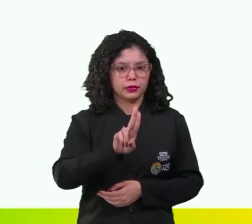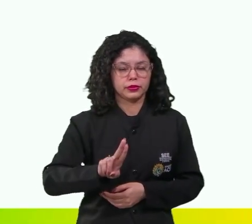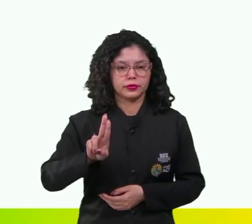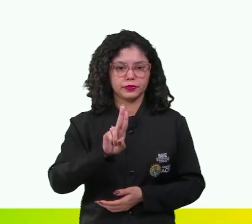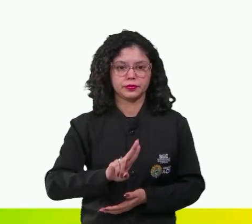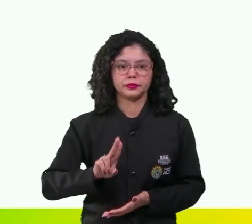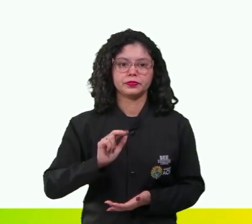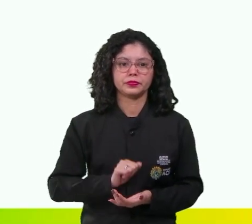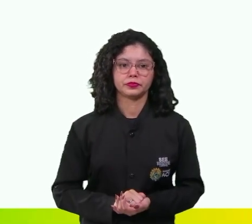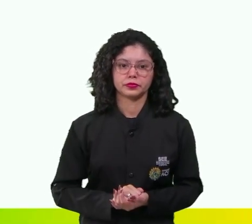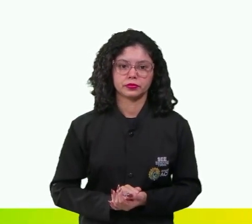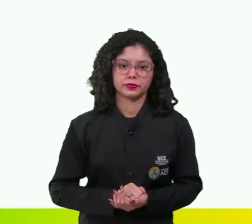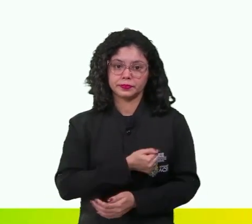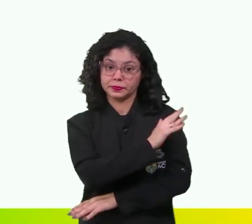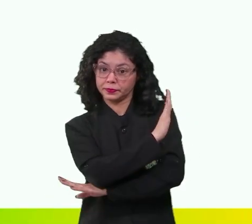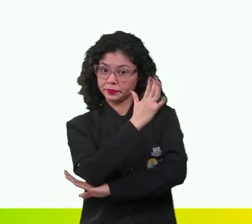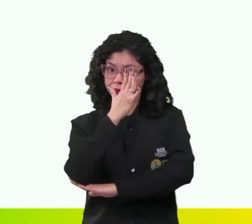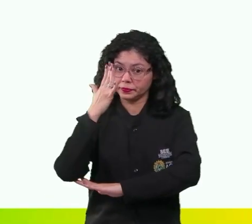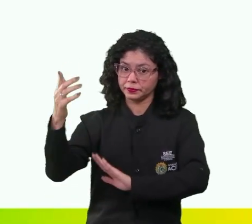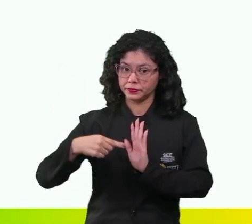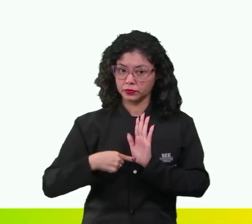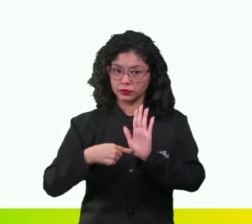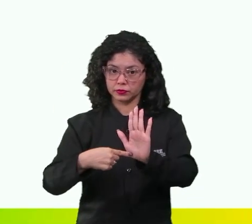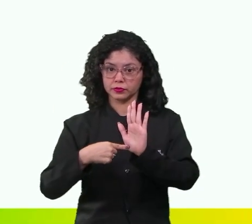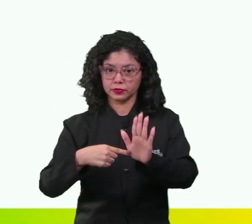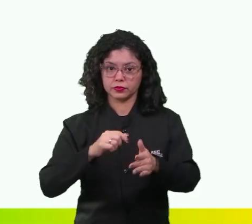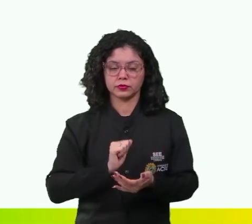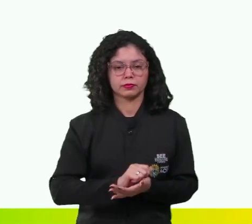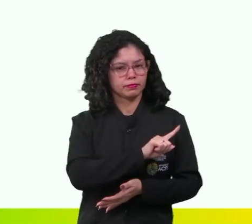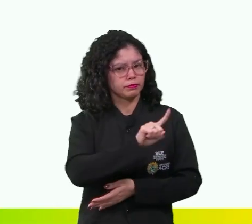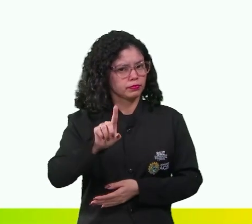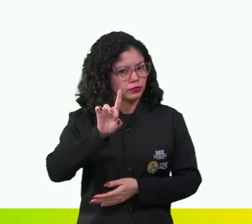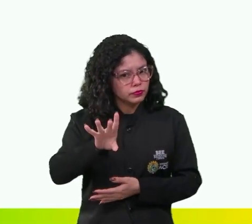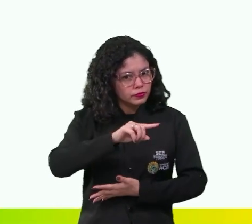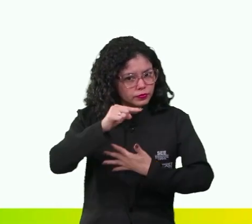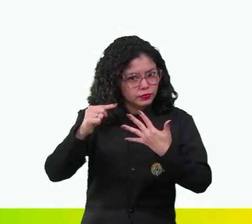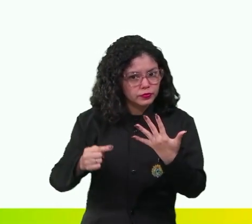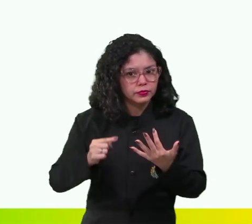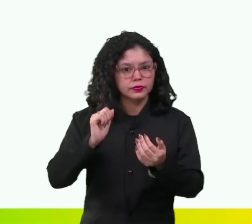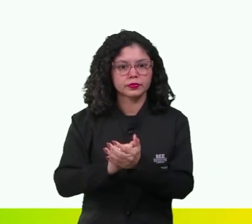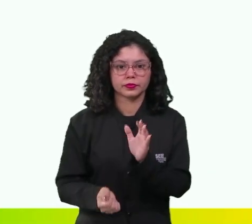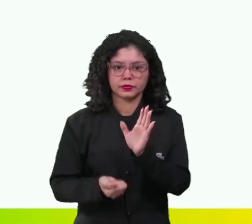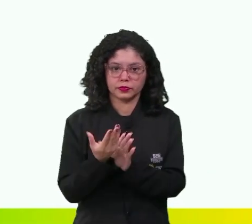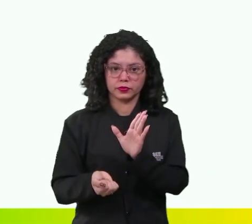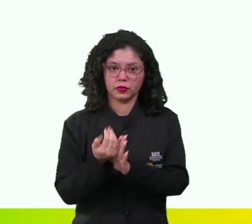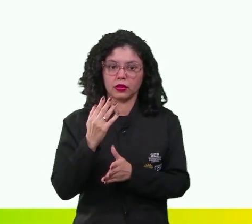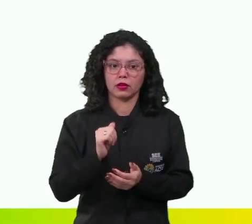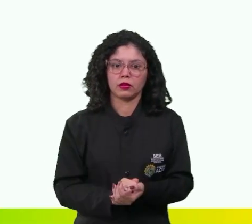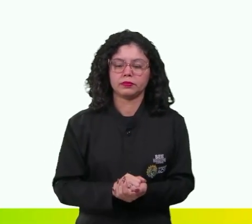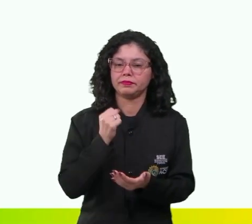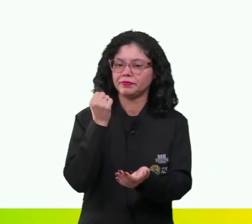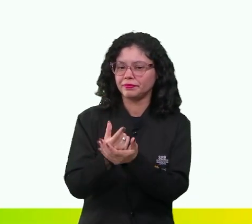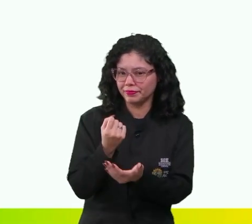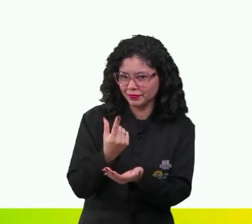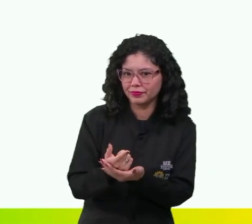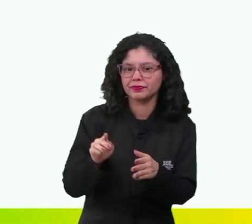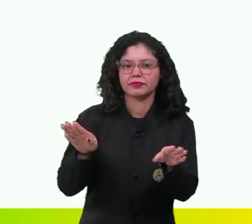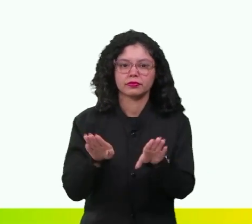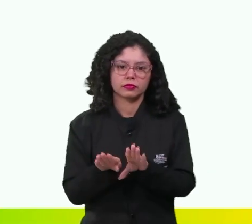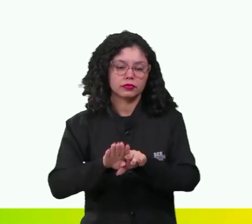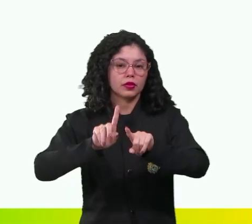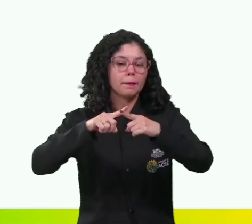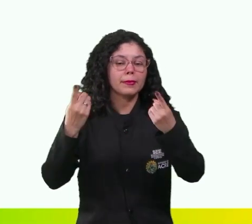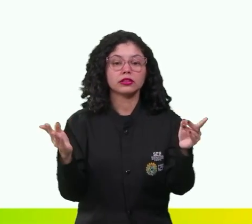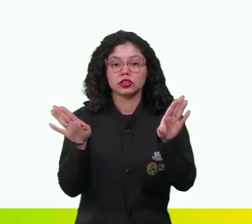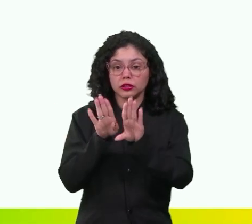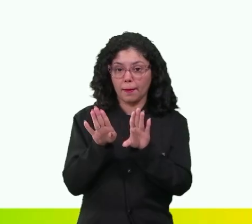utilização. A natureza fornece não só recursos para a produção e o consumo,